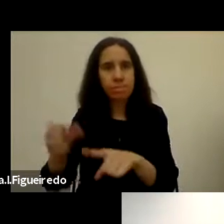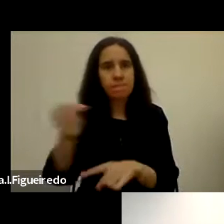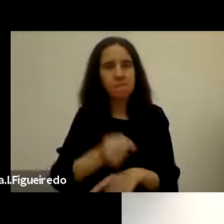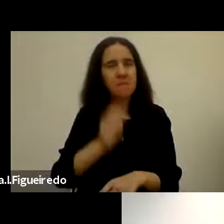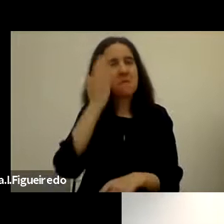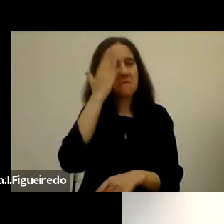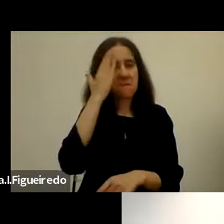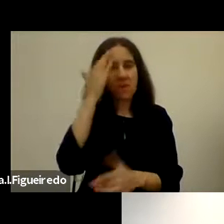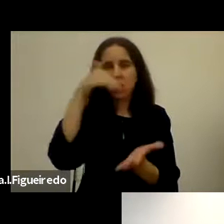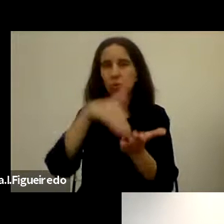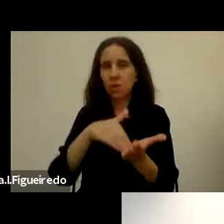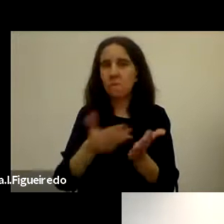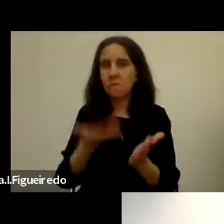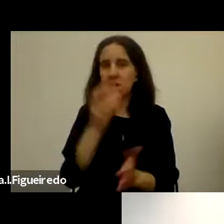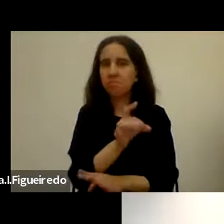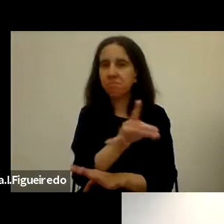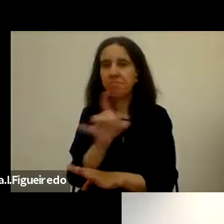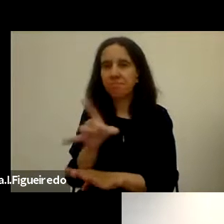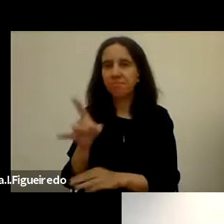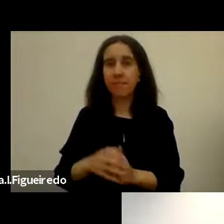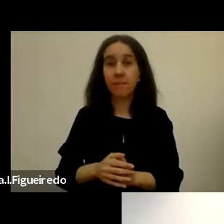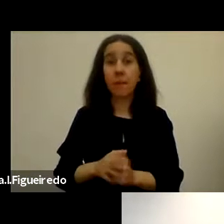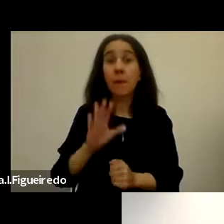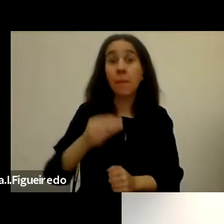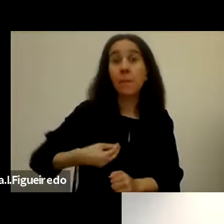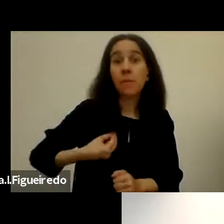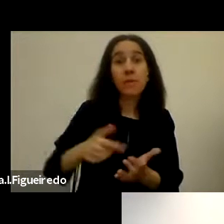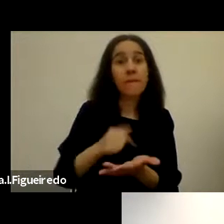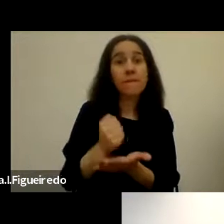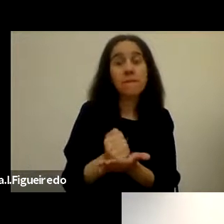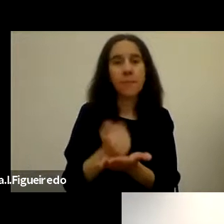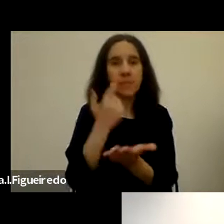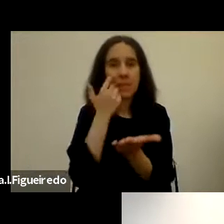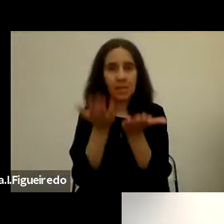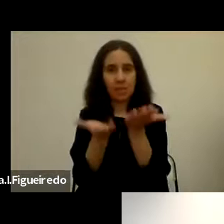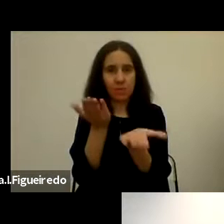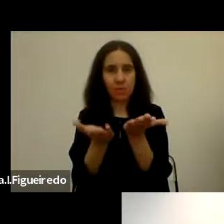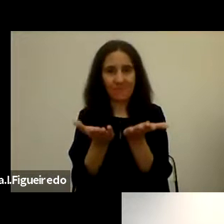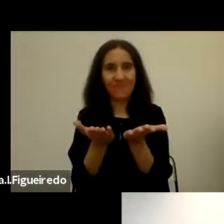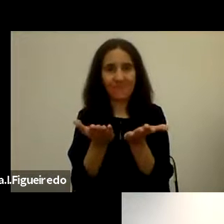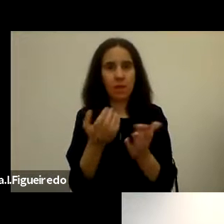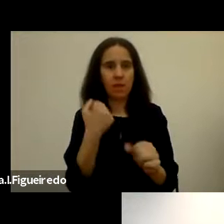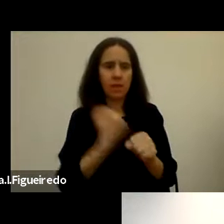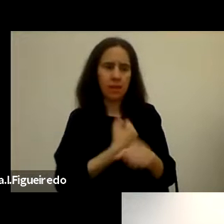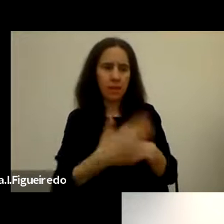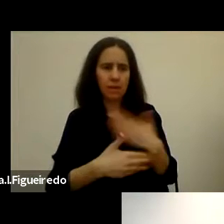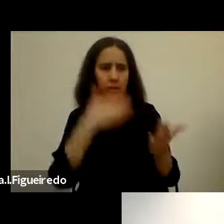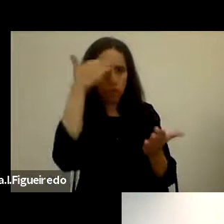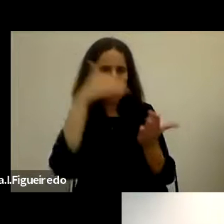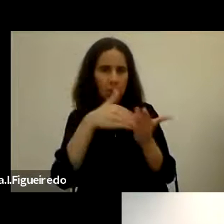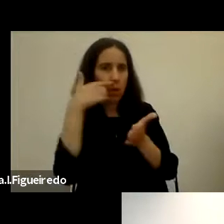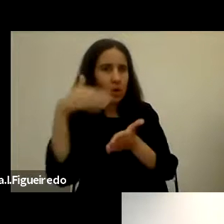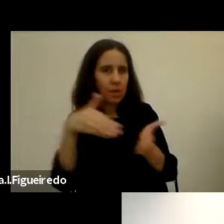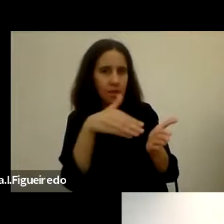ter resultados superiores. Sempre com esta preocupação de equilibrar a orientação para a tarefa e para o resultado, mas